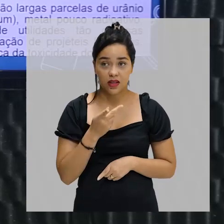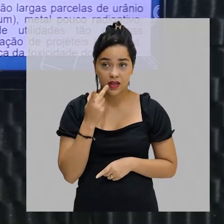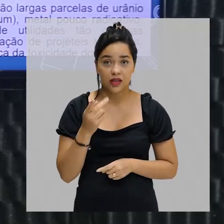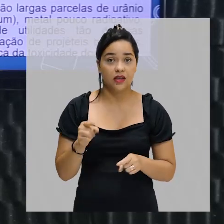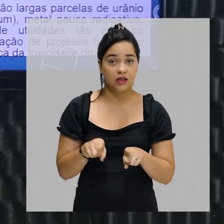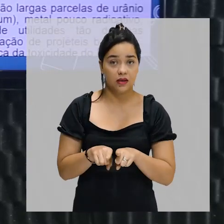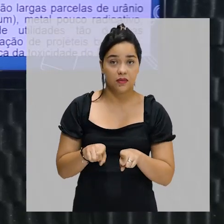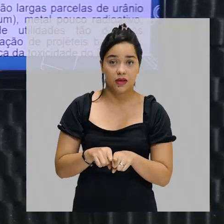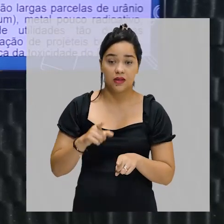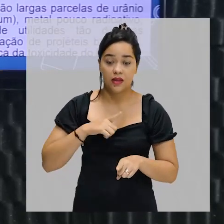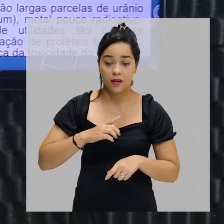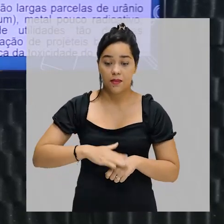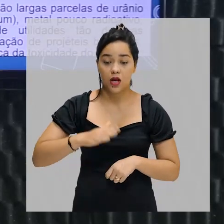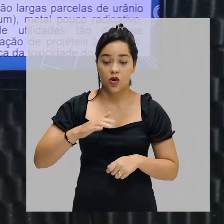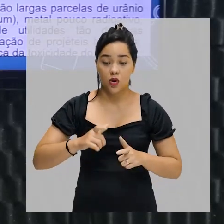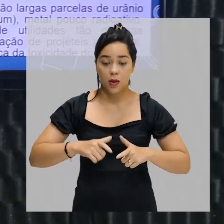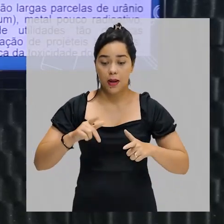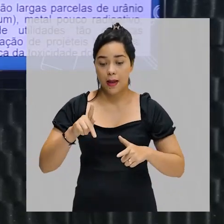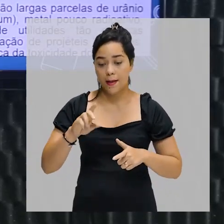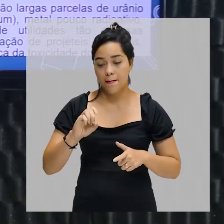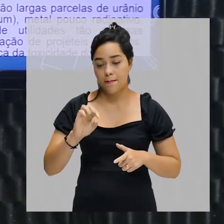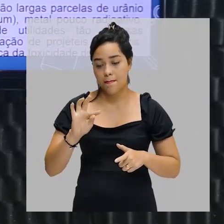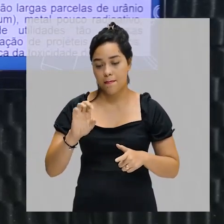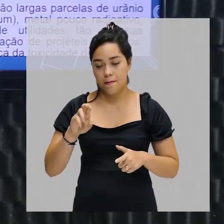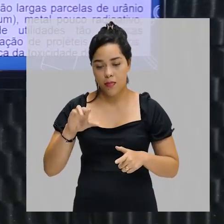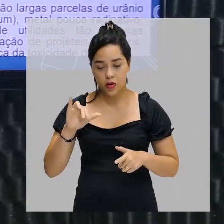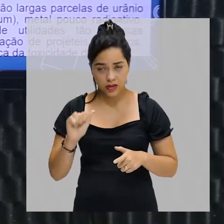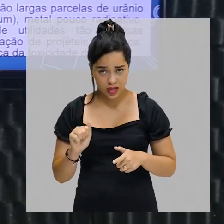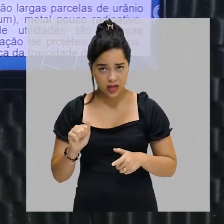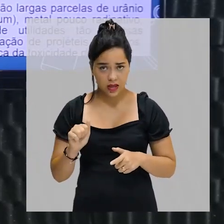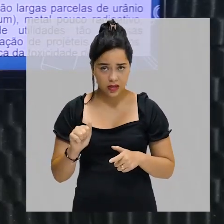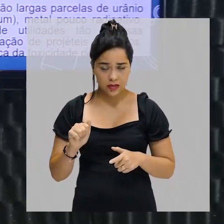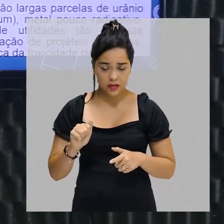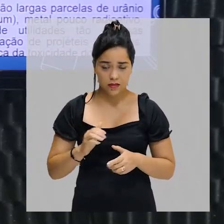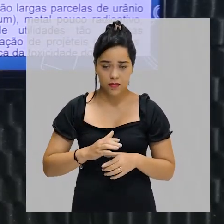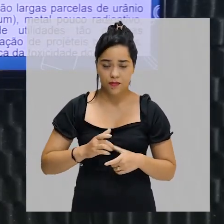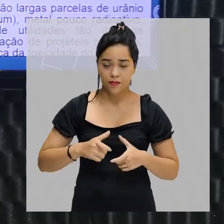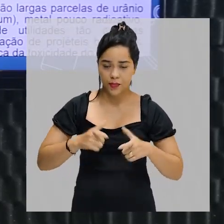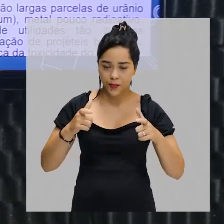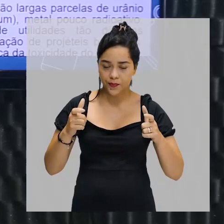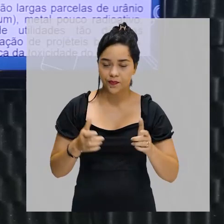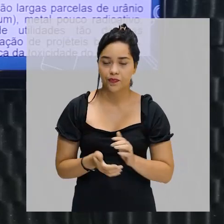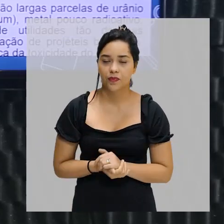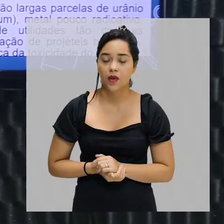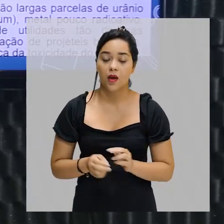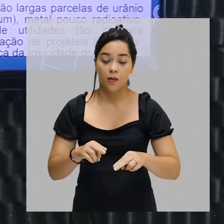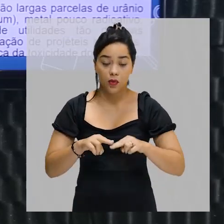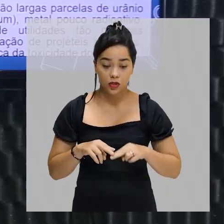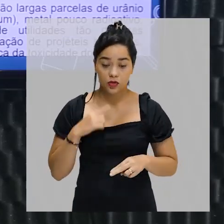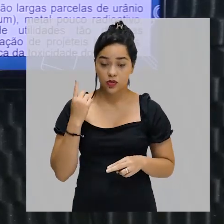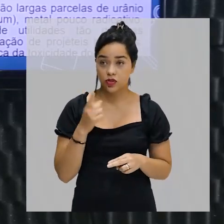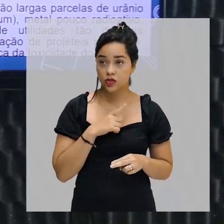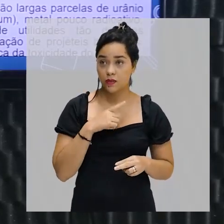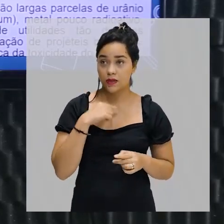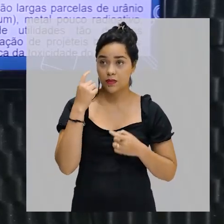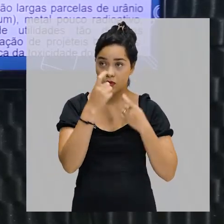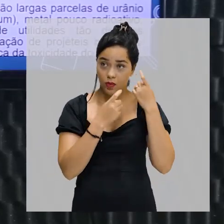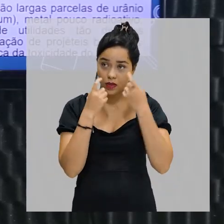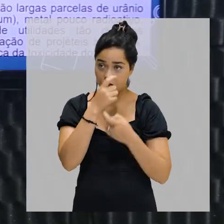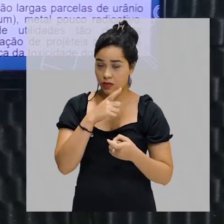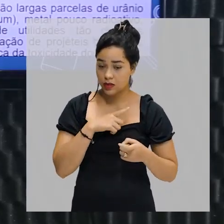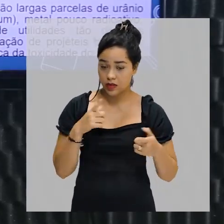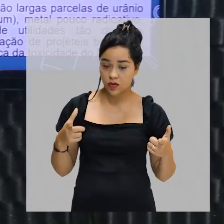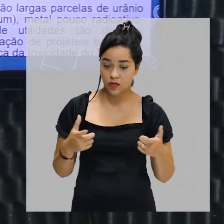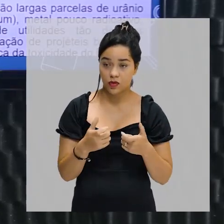também maior em potência, certo? Maior em quantidade, maior em potência. É por isso que nós temos essa preocupação quanto a esse